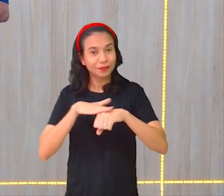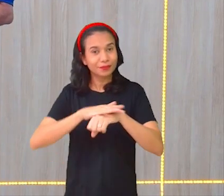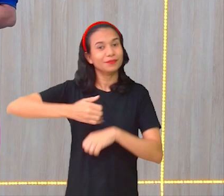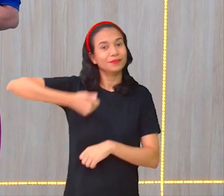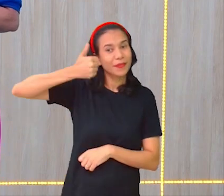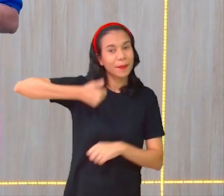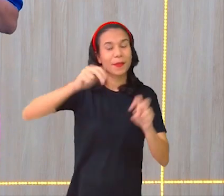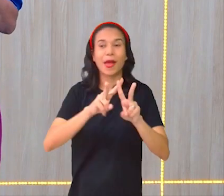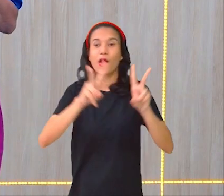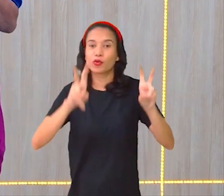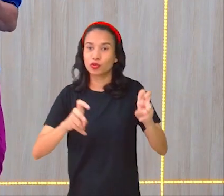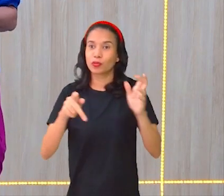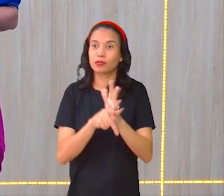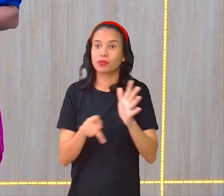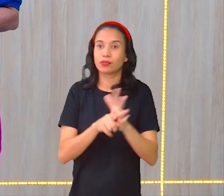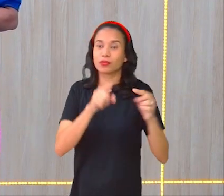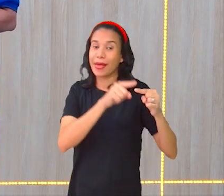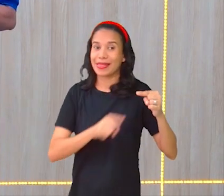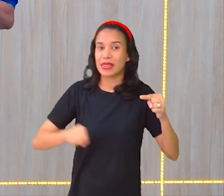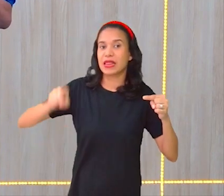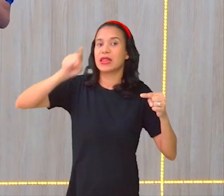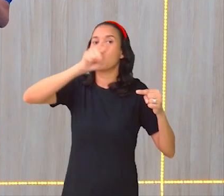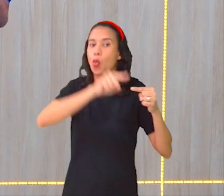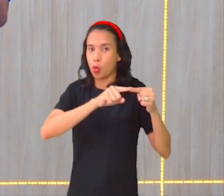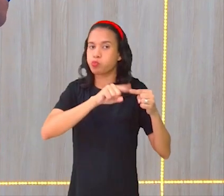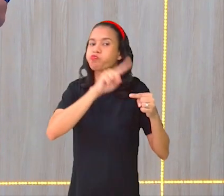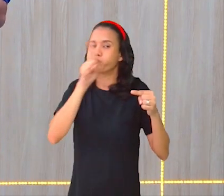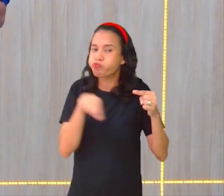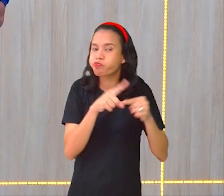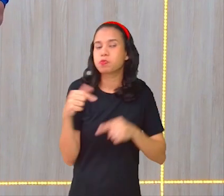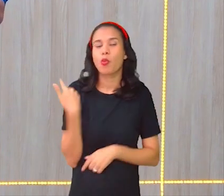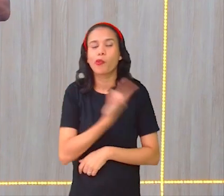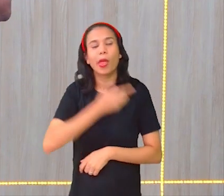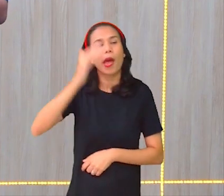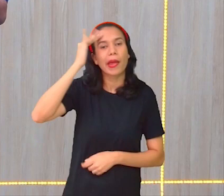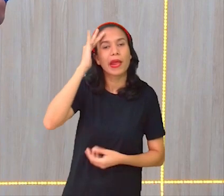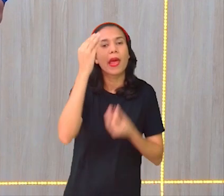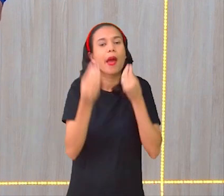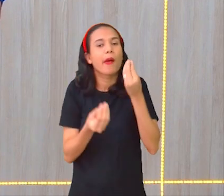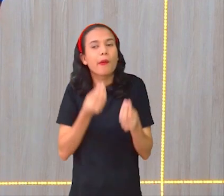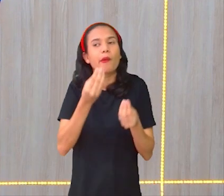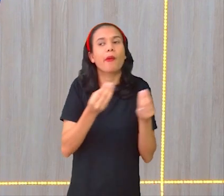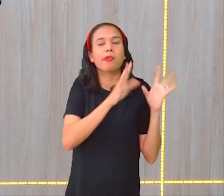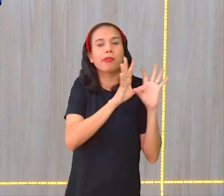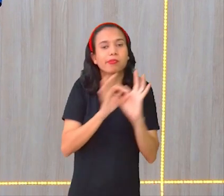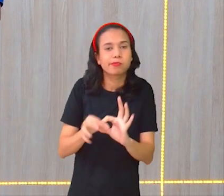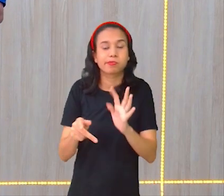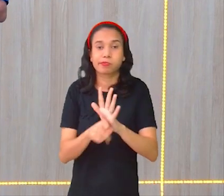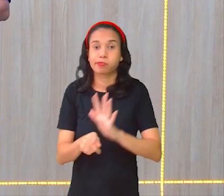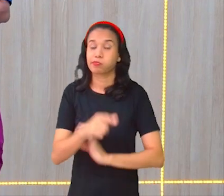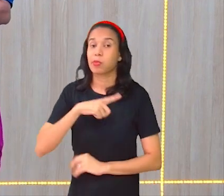primeiro sobre os ciclos, né? Para a gente entender como é que se dá essa questão do